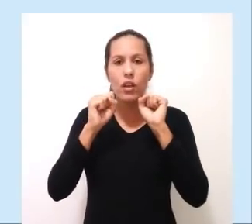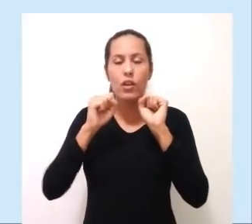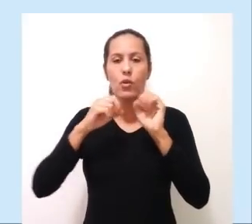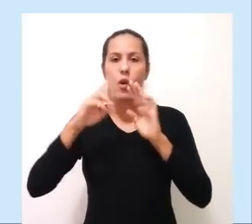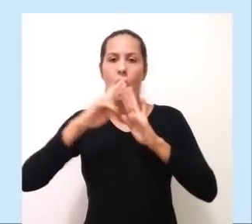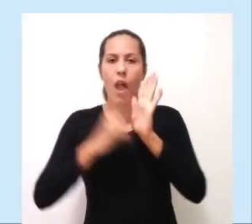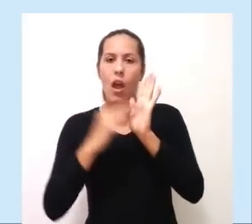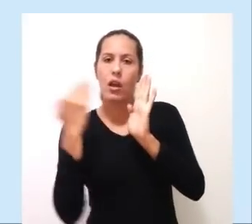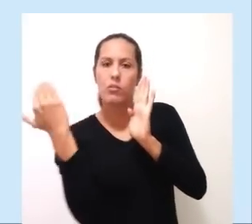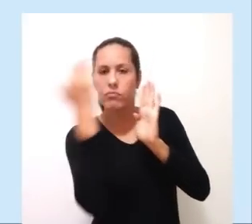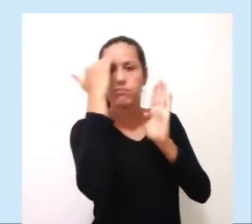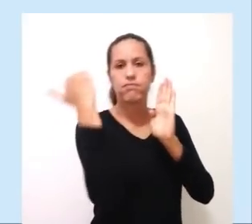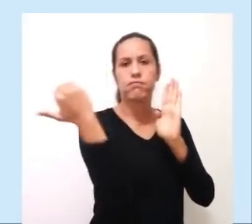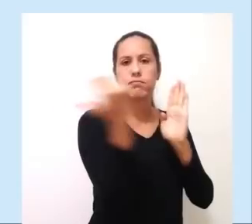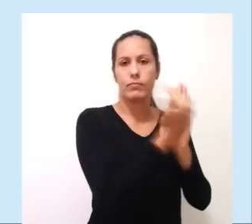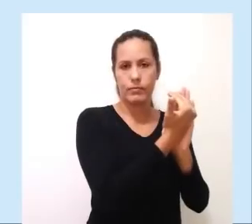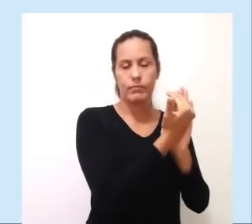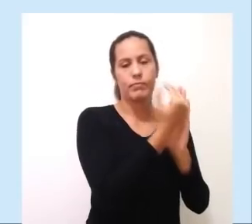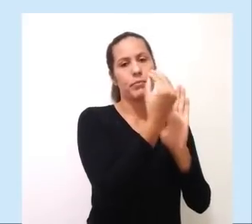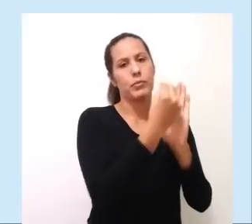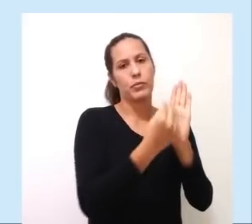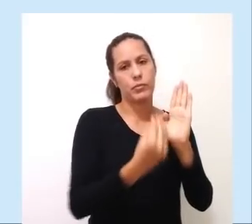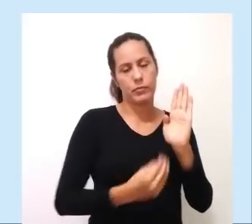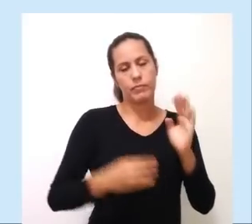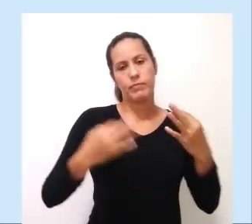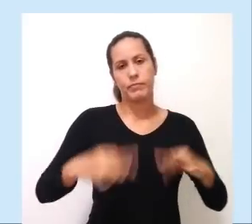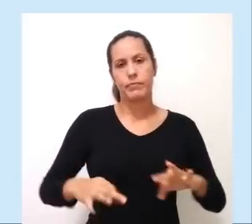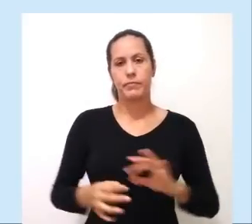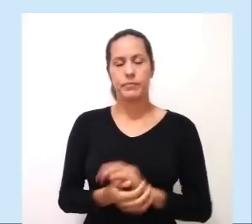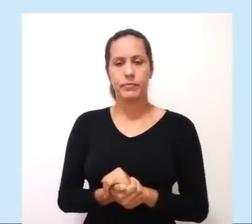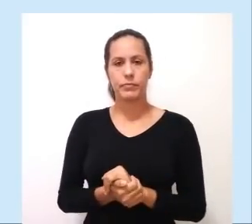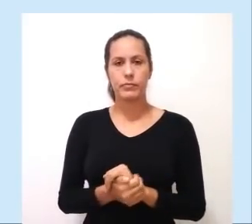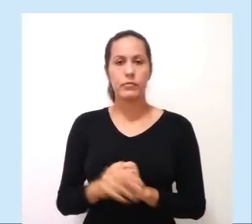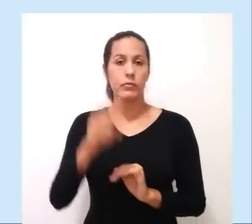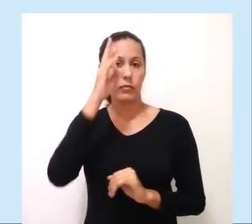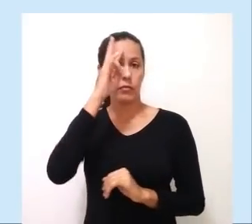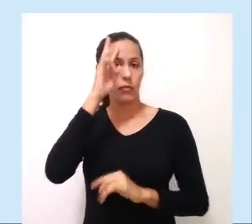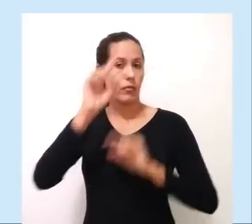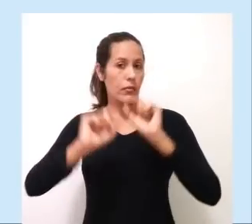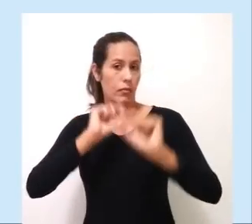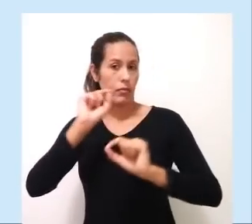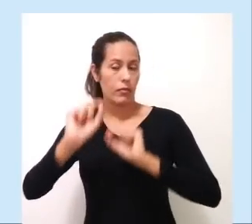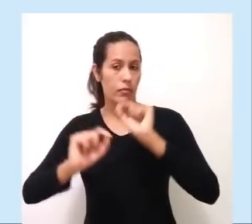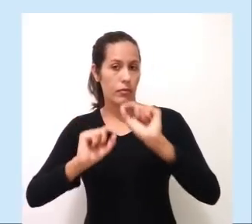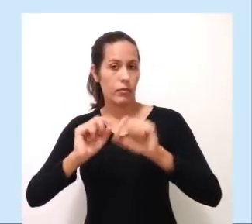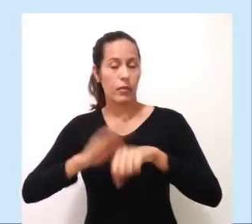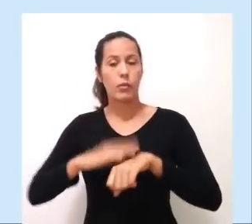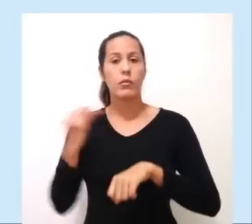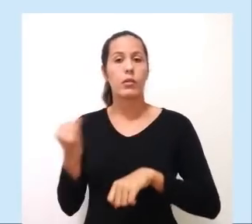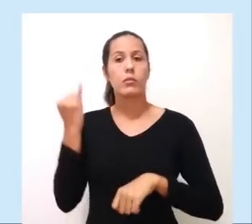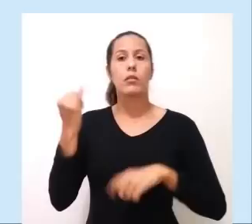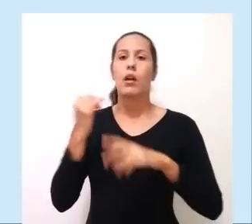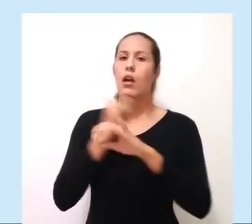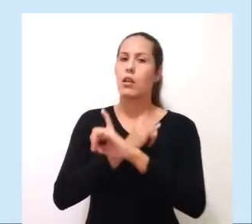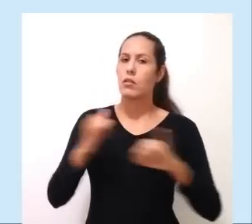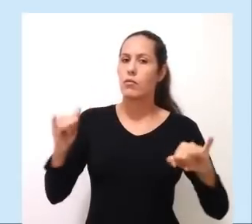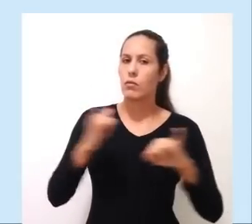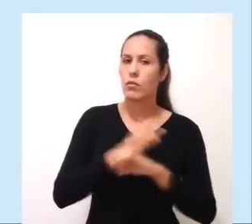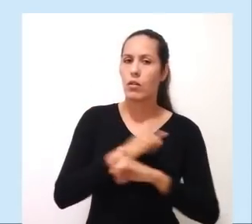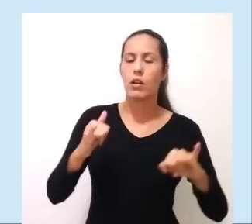seja, é um texto organizado que tem que respeitar as normas linguísticas e lembrar sempre que o mais importante